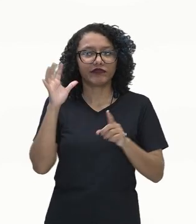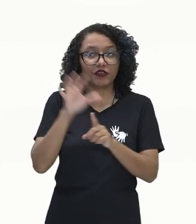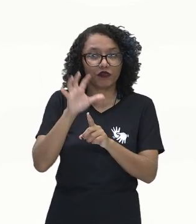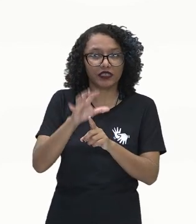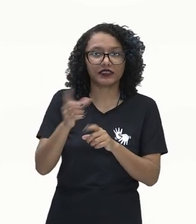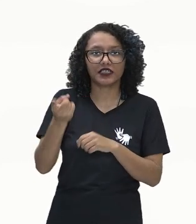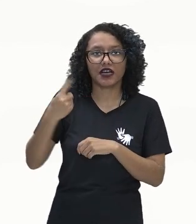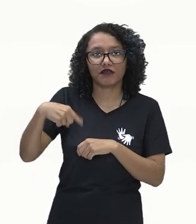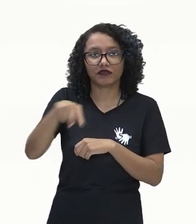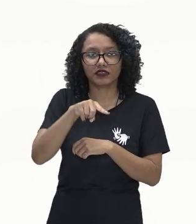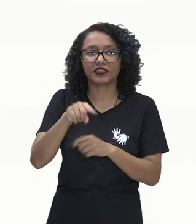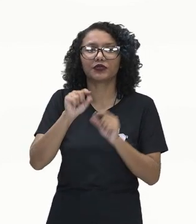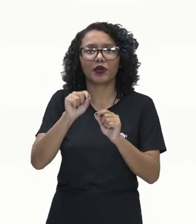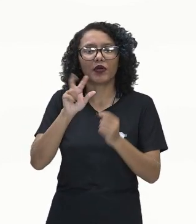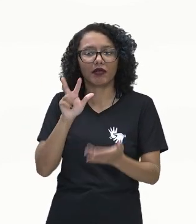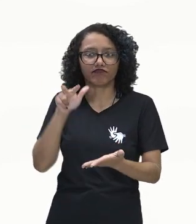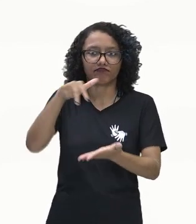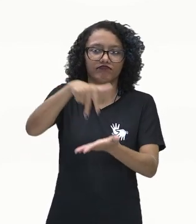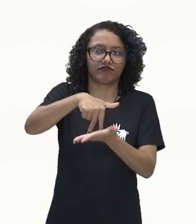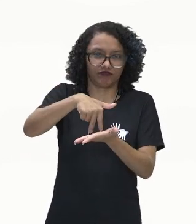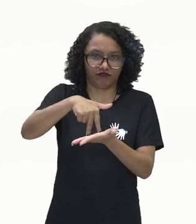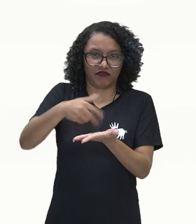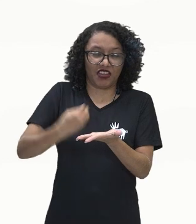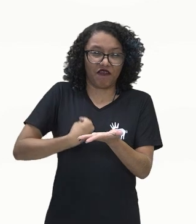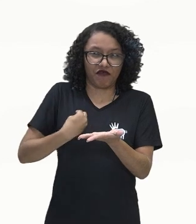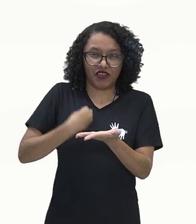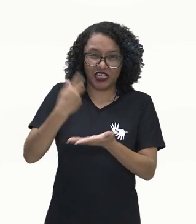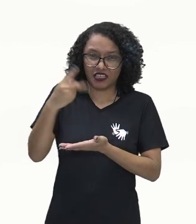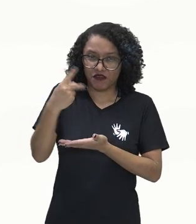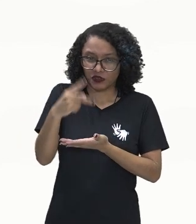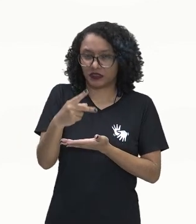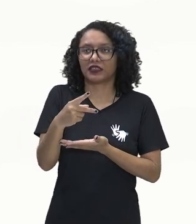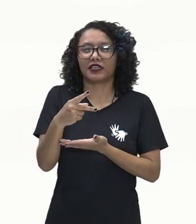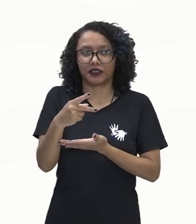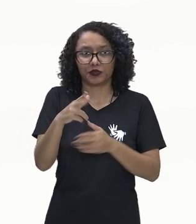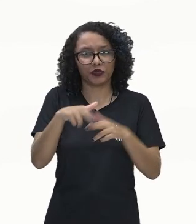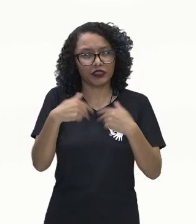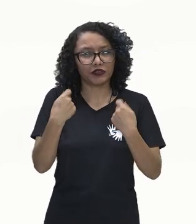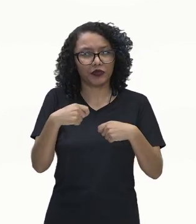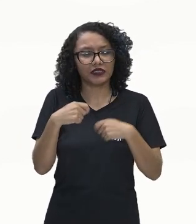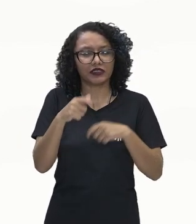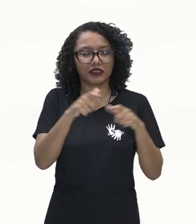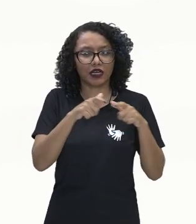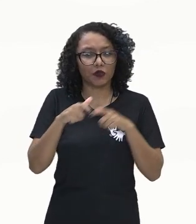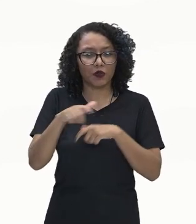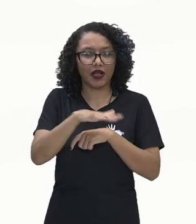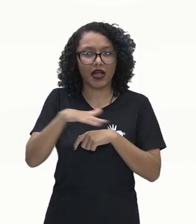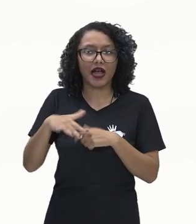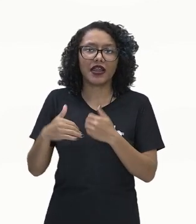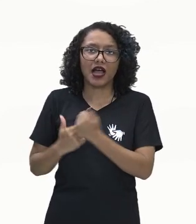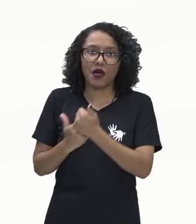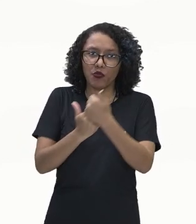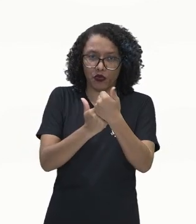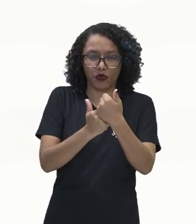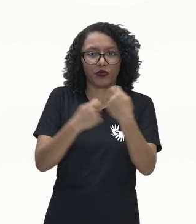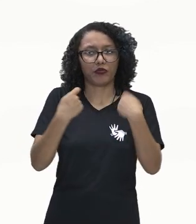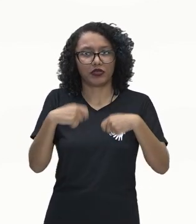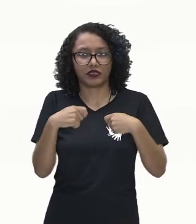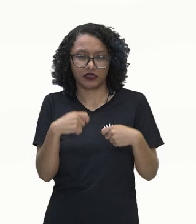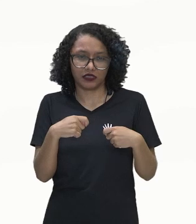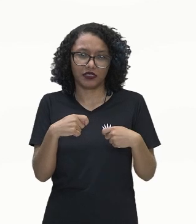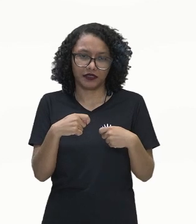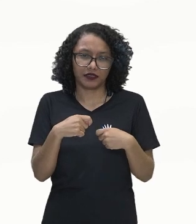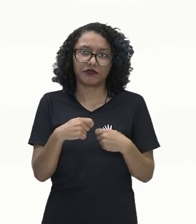das suas histórias, tá bom? Então, vocês precisam desses espaços de apoio, e esses espaços de apoio eles podem começar